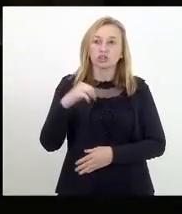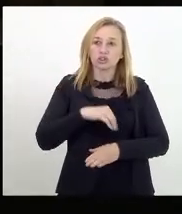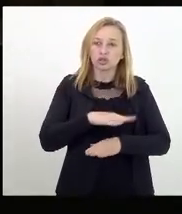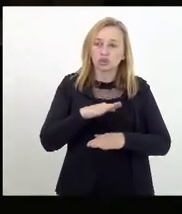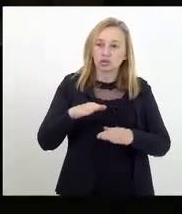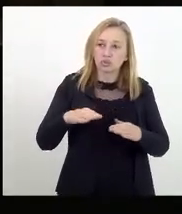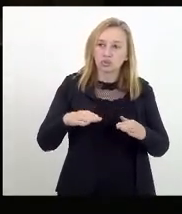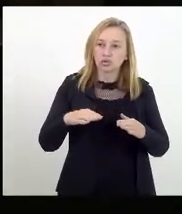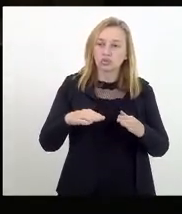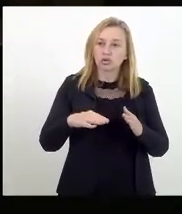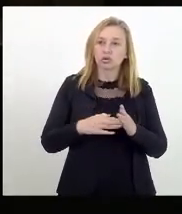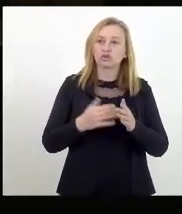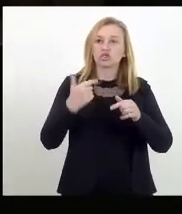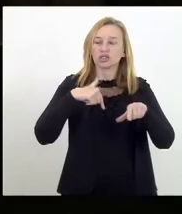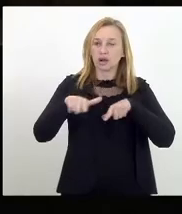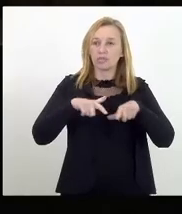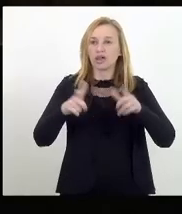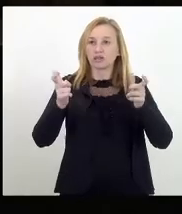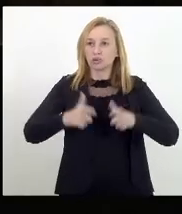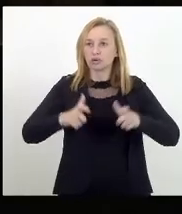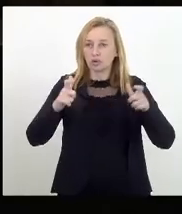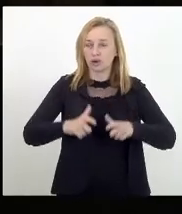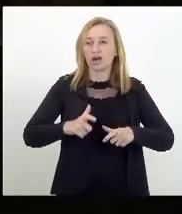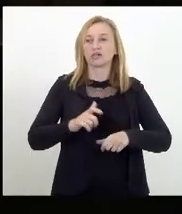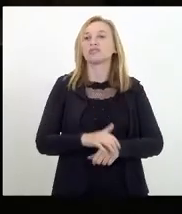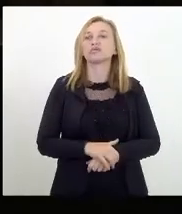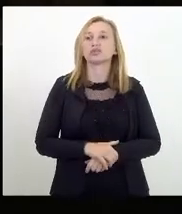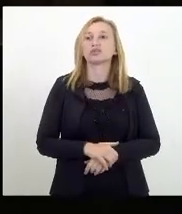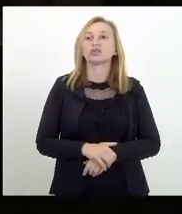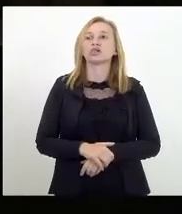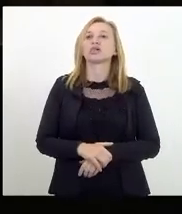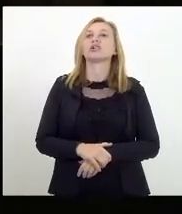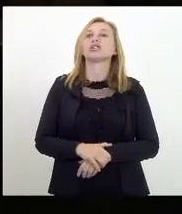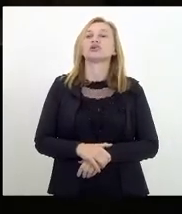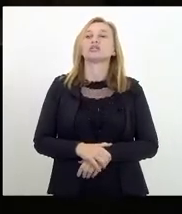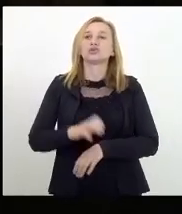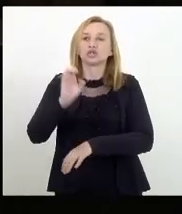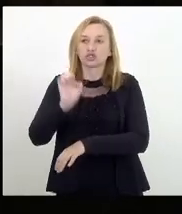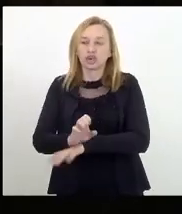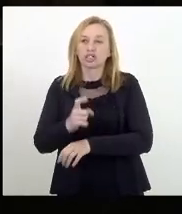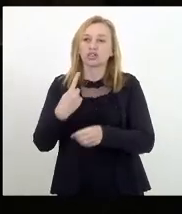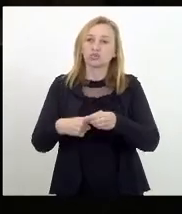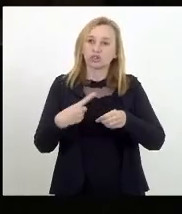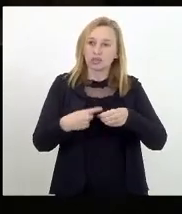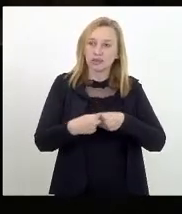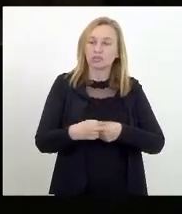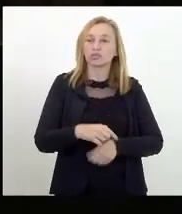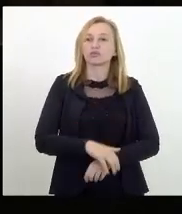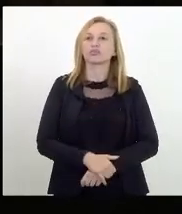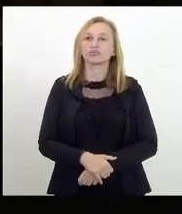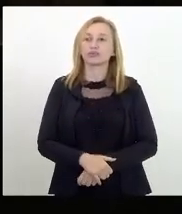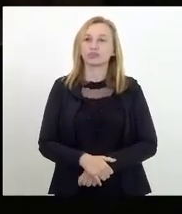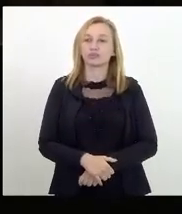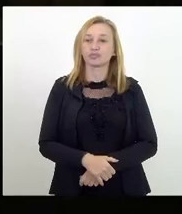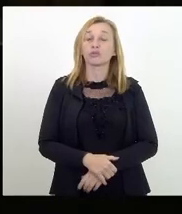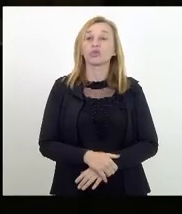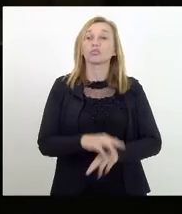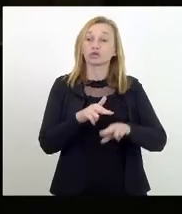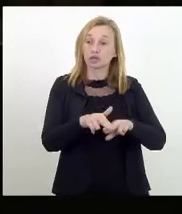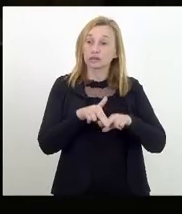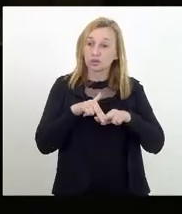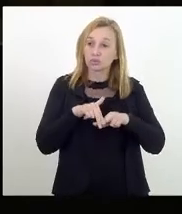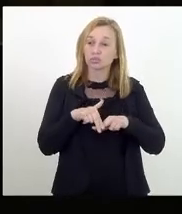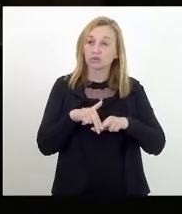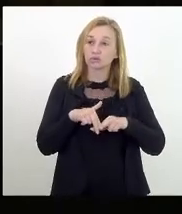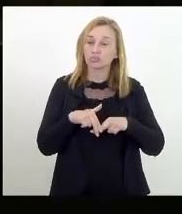culturais do Brasil que estados e municípios agora portanto